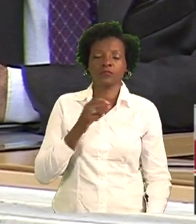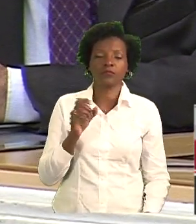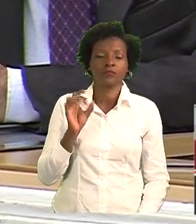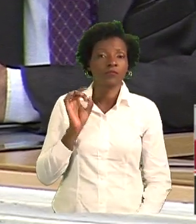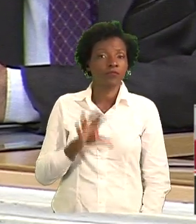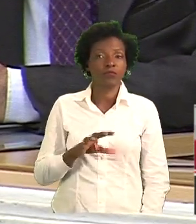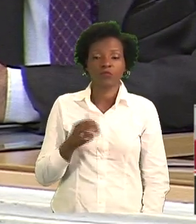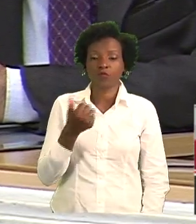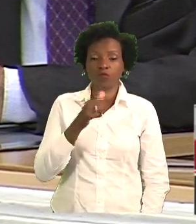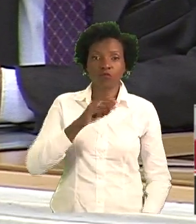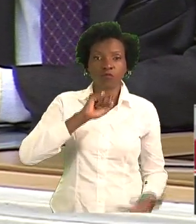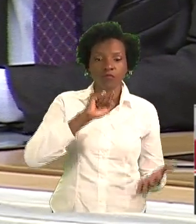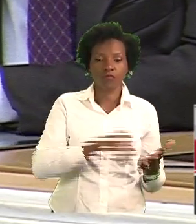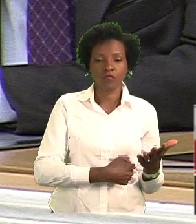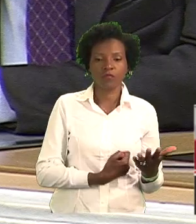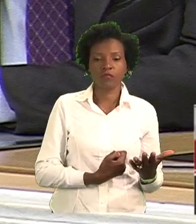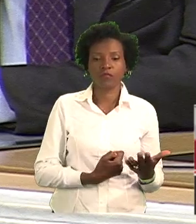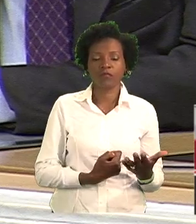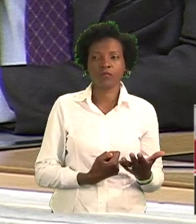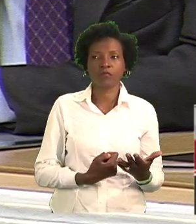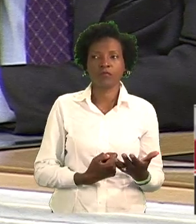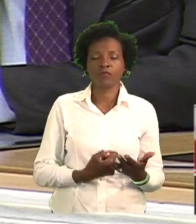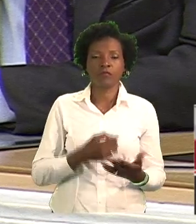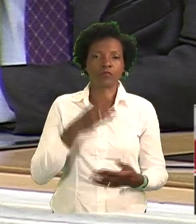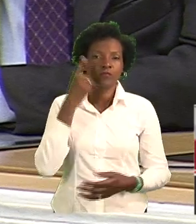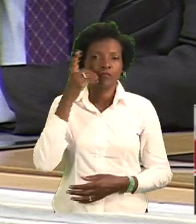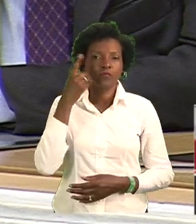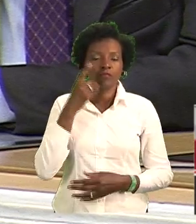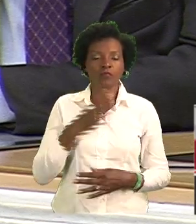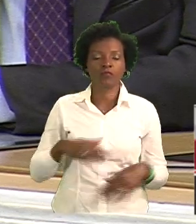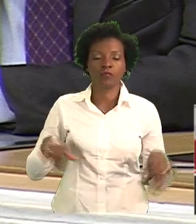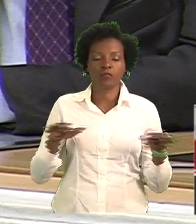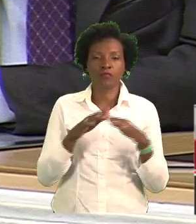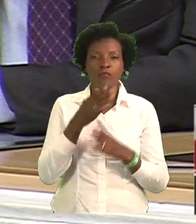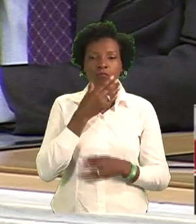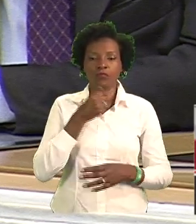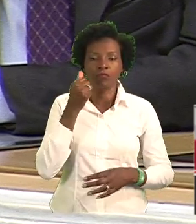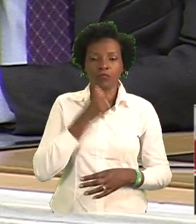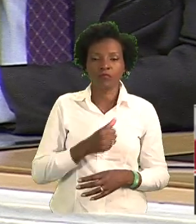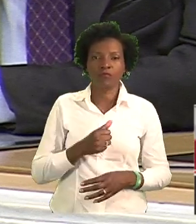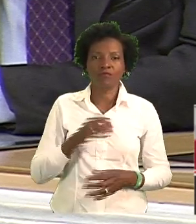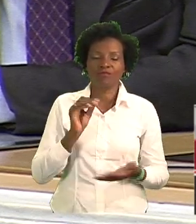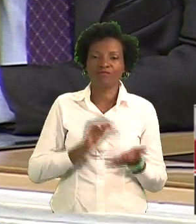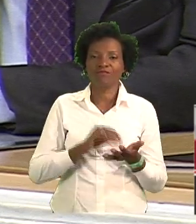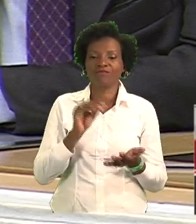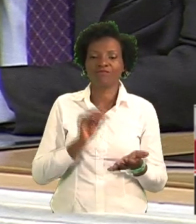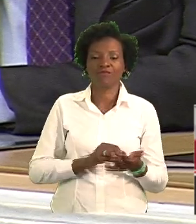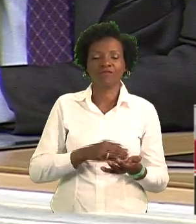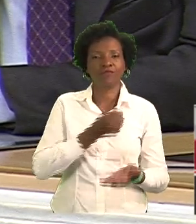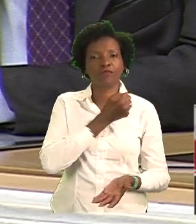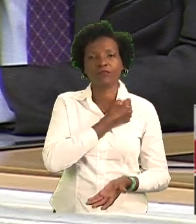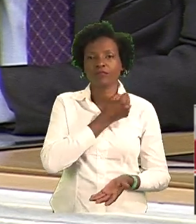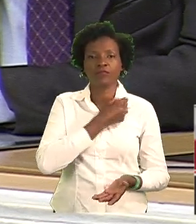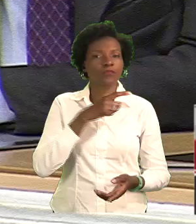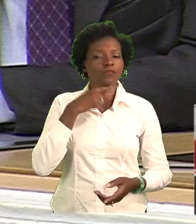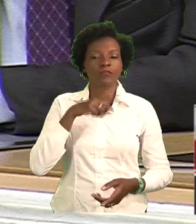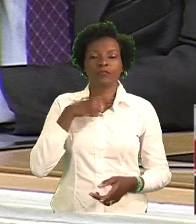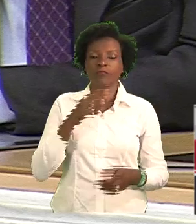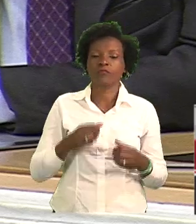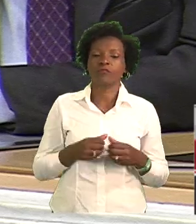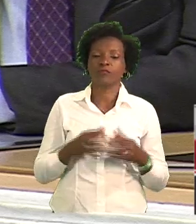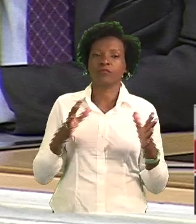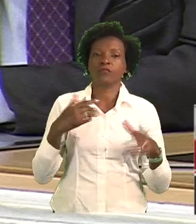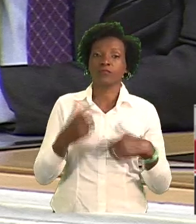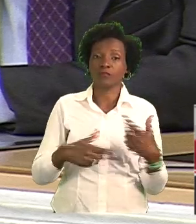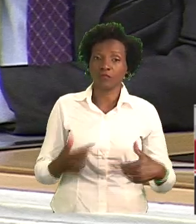11 assinaturas de senhoras deputadas e senhores deputados número insuficiente para a abertura dos trabalhos é bom primeiro dia